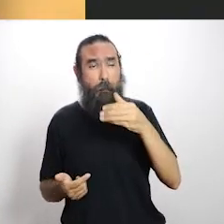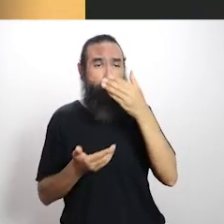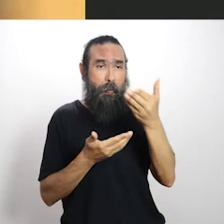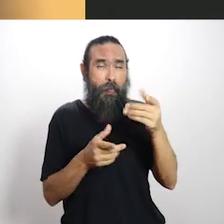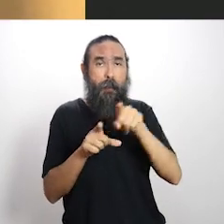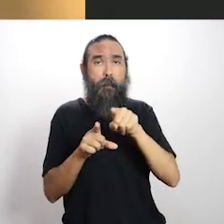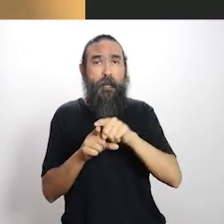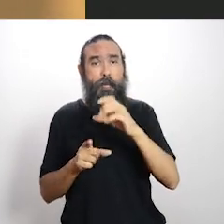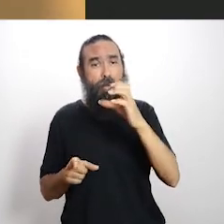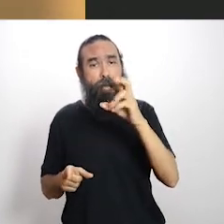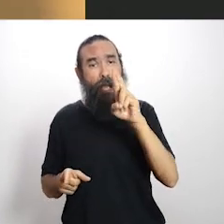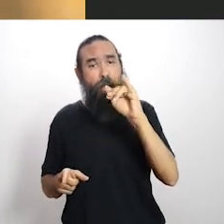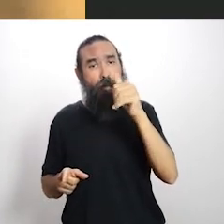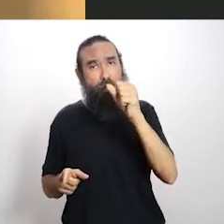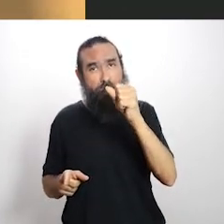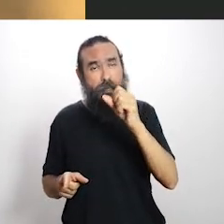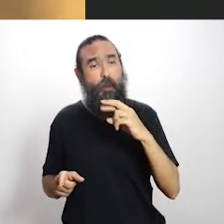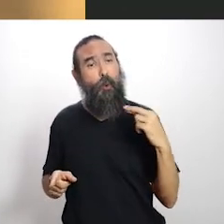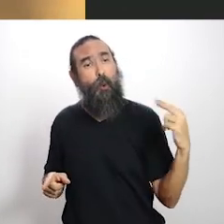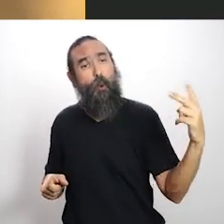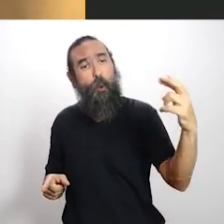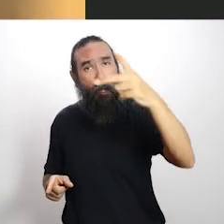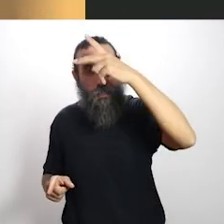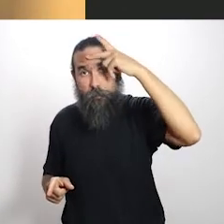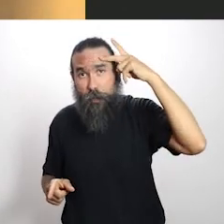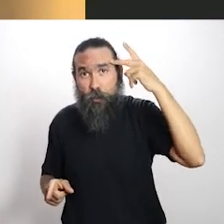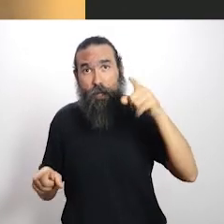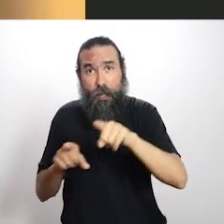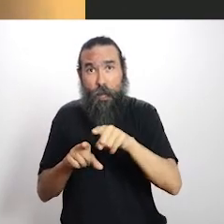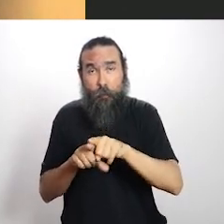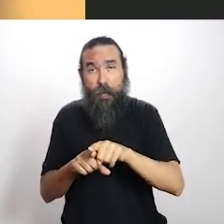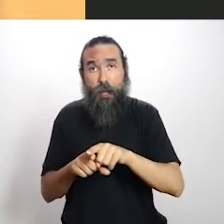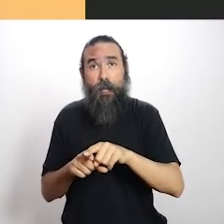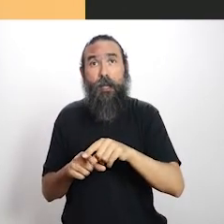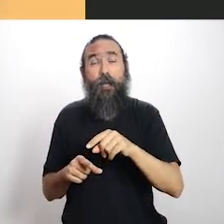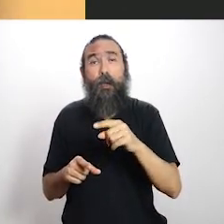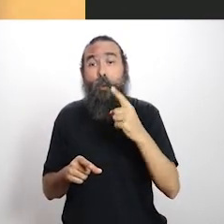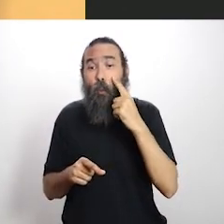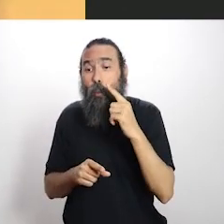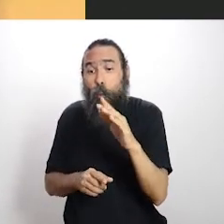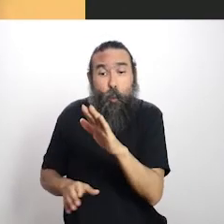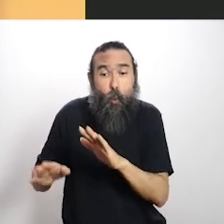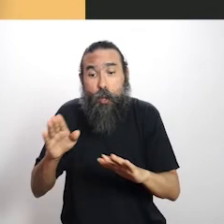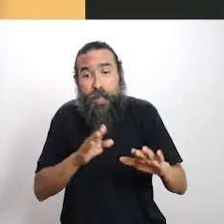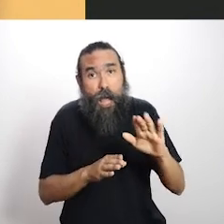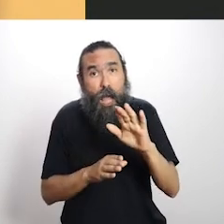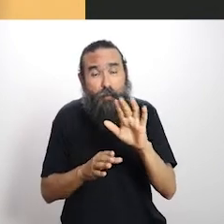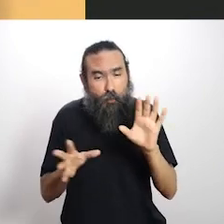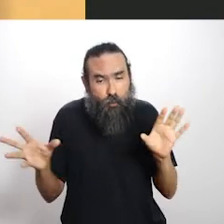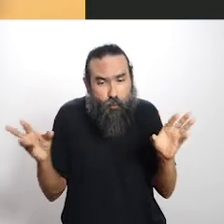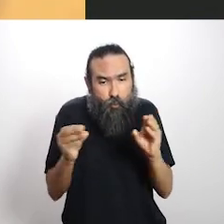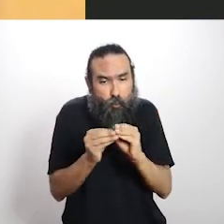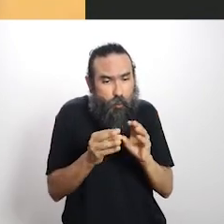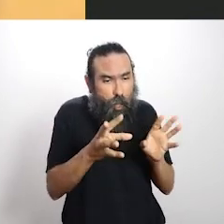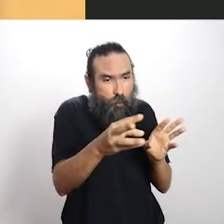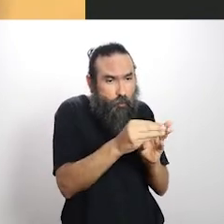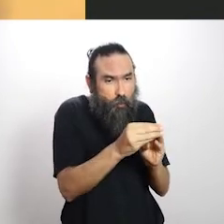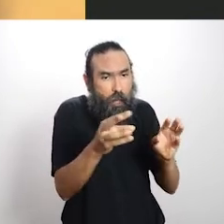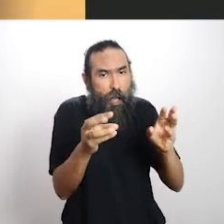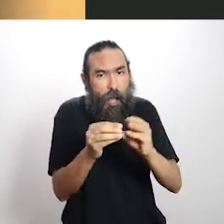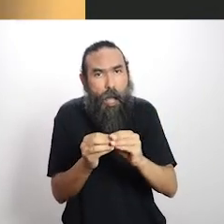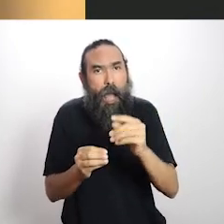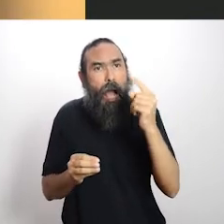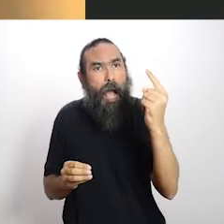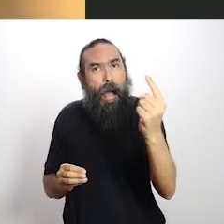as contribuições essa lei traz uma inteligência que é ela será realizada através das